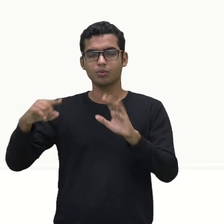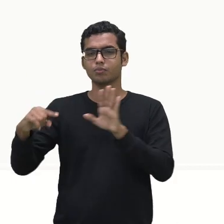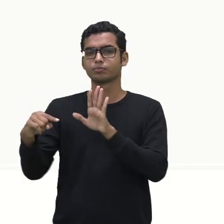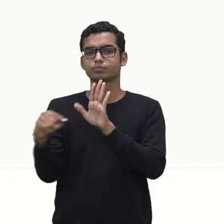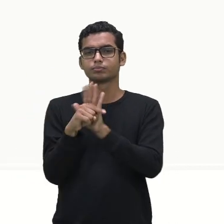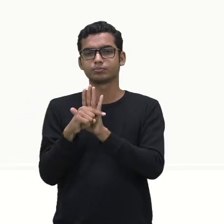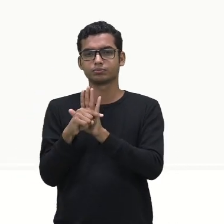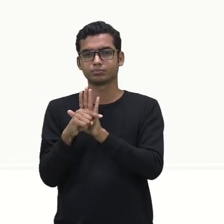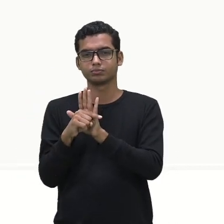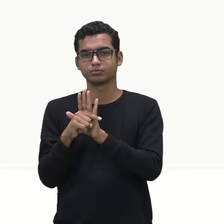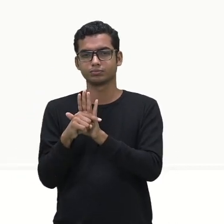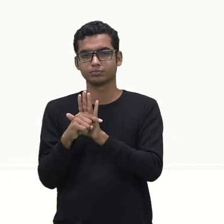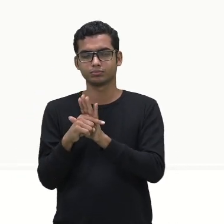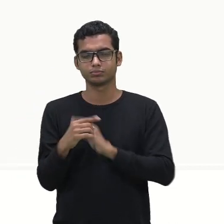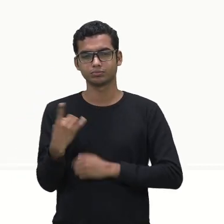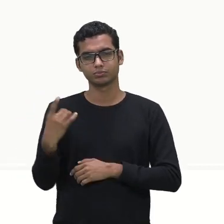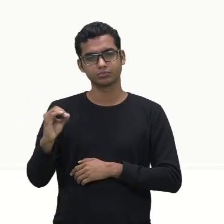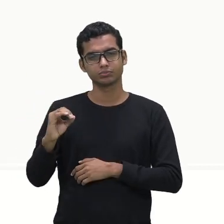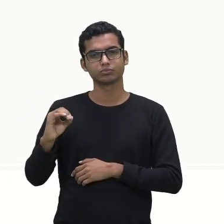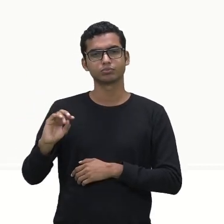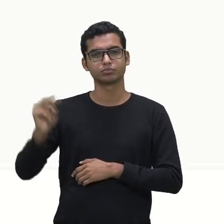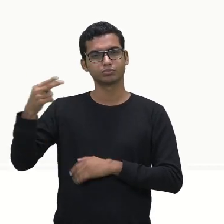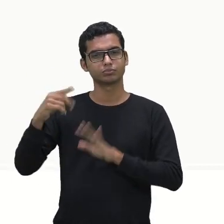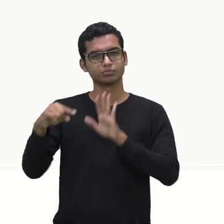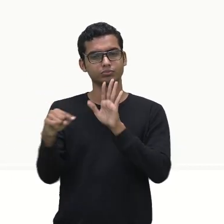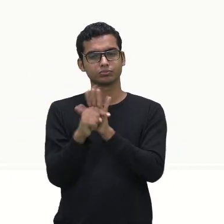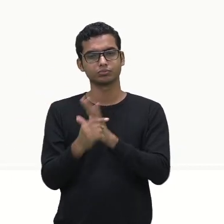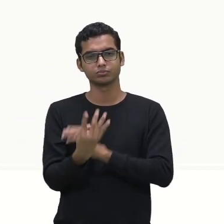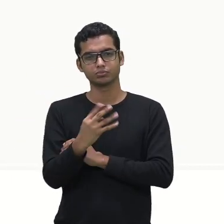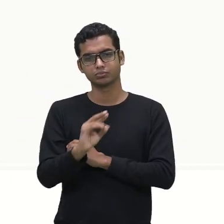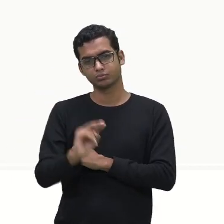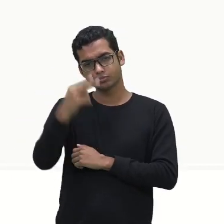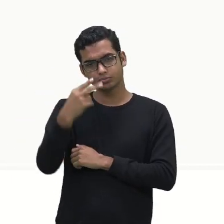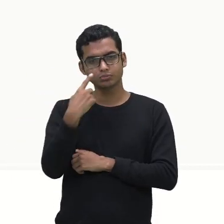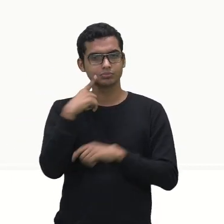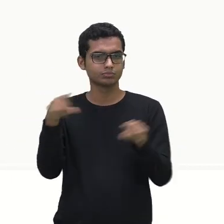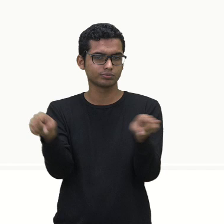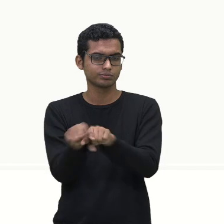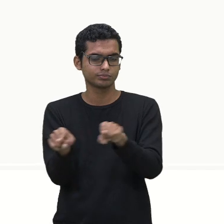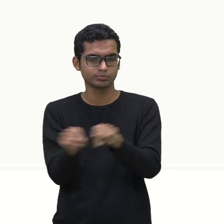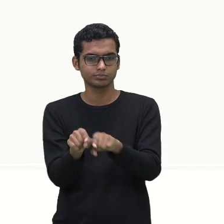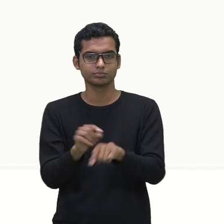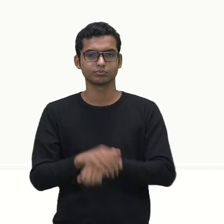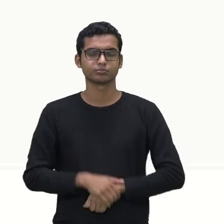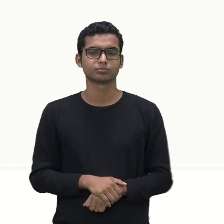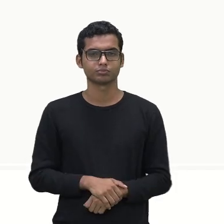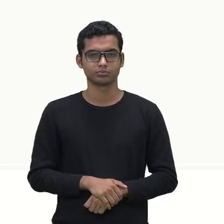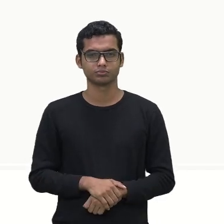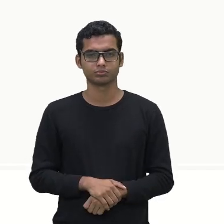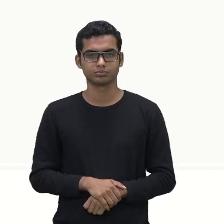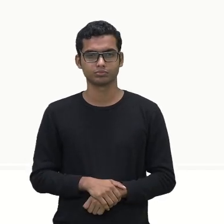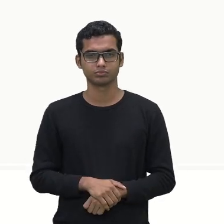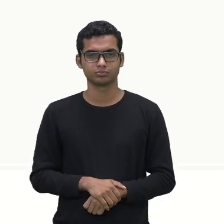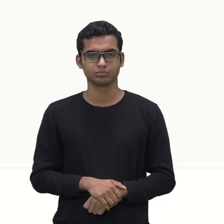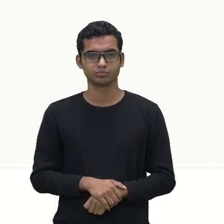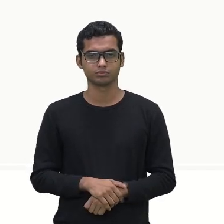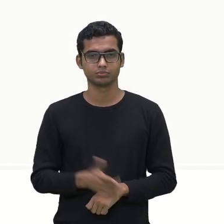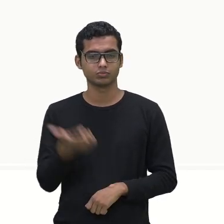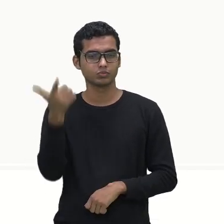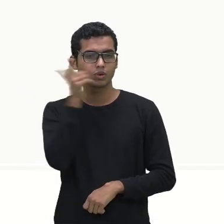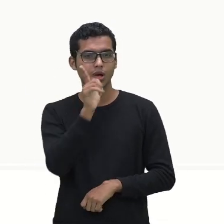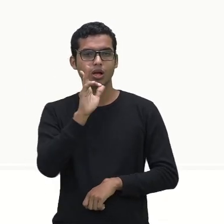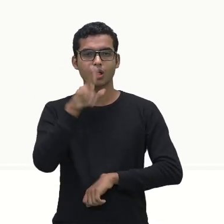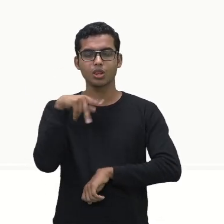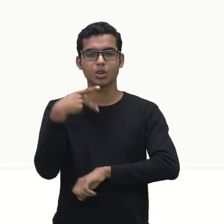menos a medida do raio do menor círculo, também elevado ao quadrado, e faz a